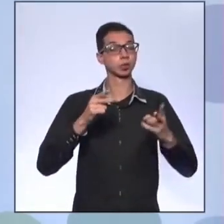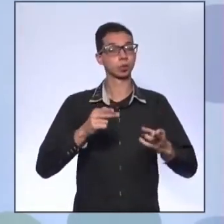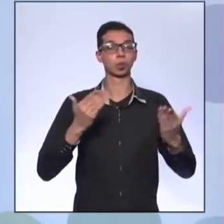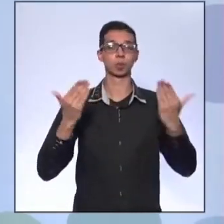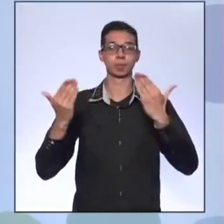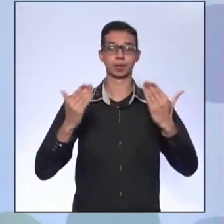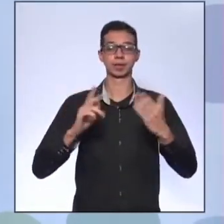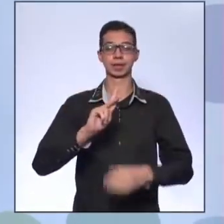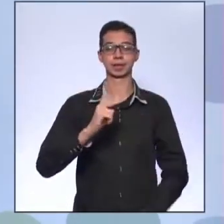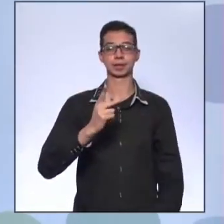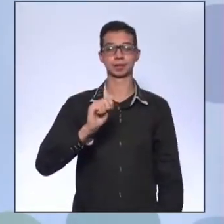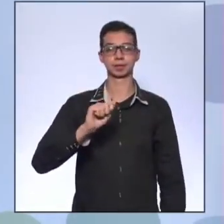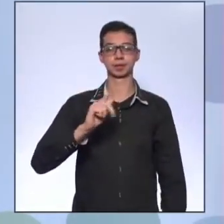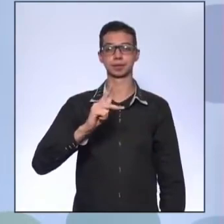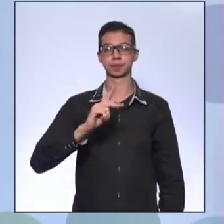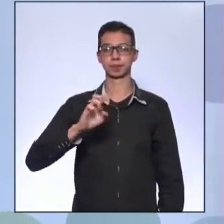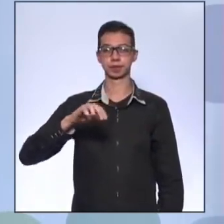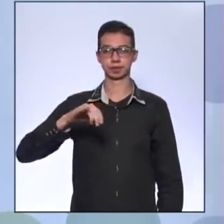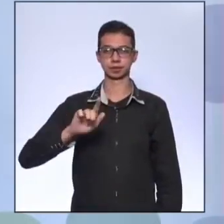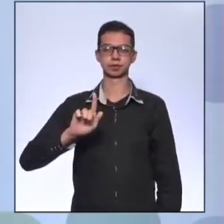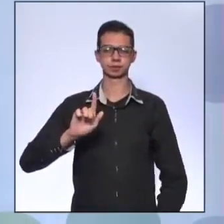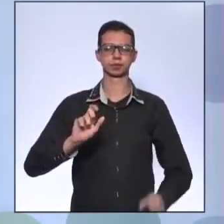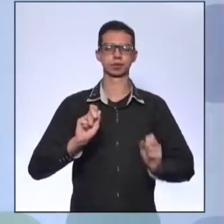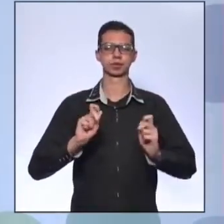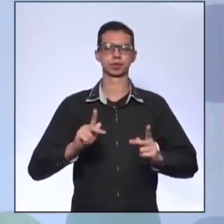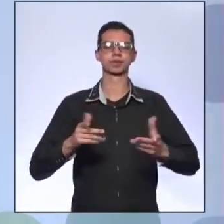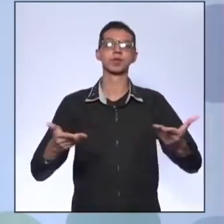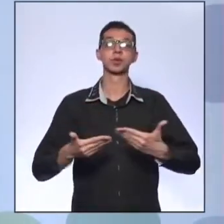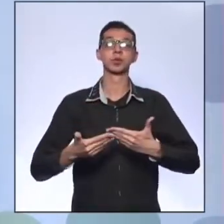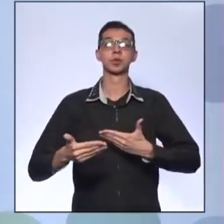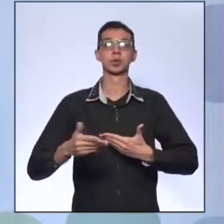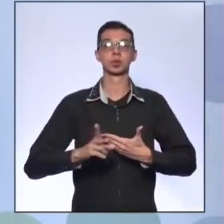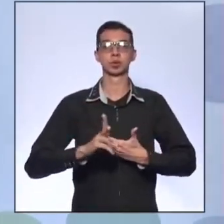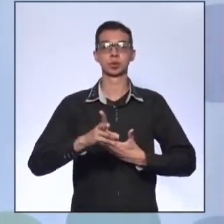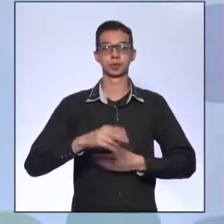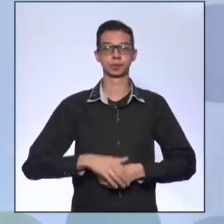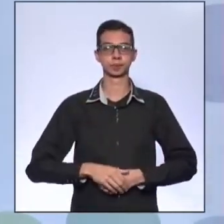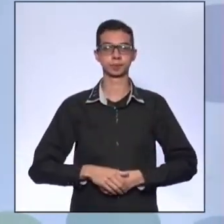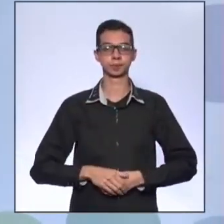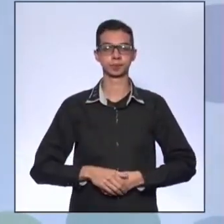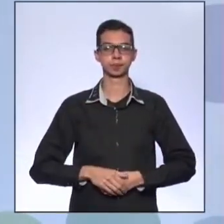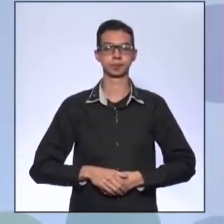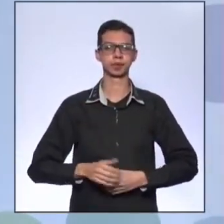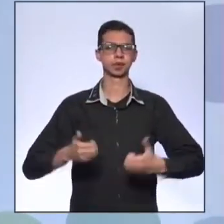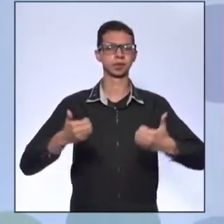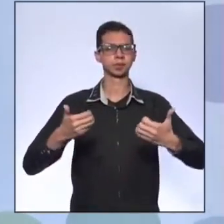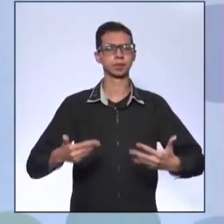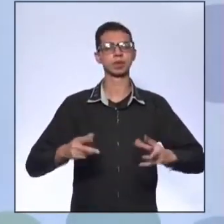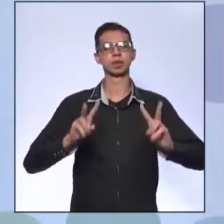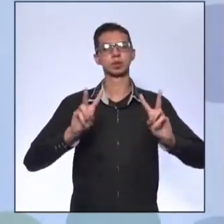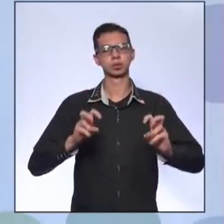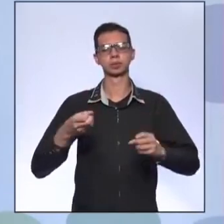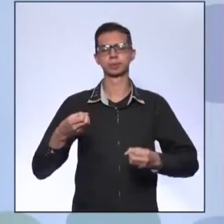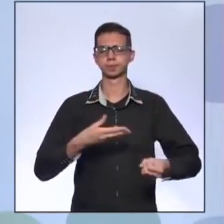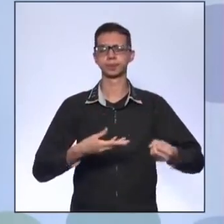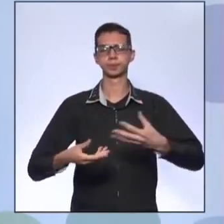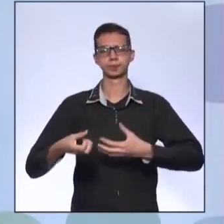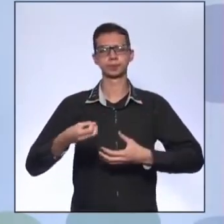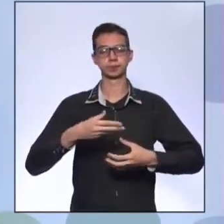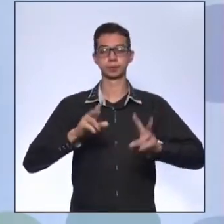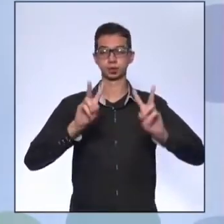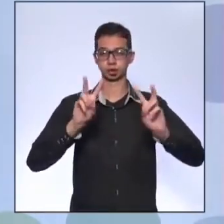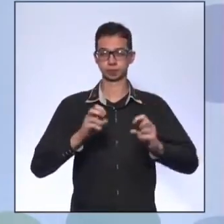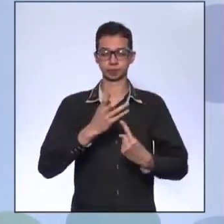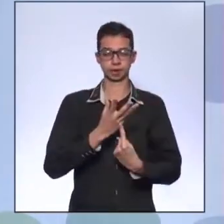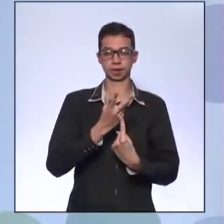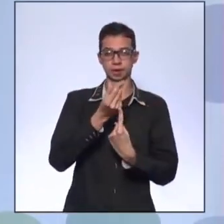lá. Então, gente, agora que a gente falou um pouquinho, né, sobre esses estilos mais modernos aí dentro das artes, vamos